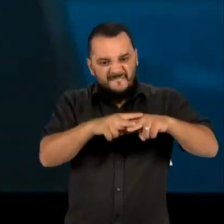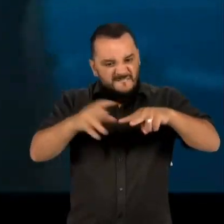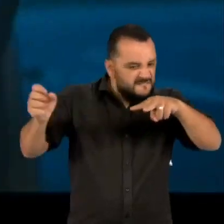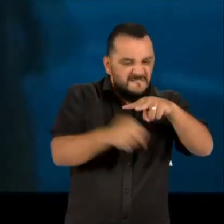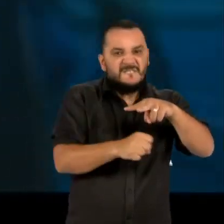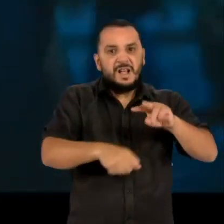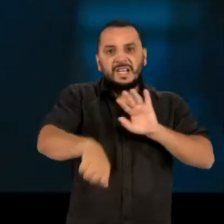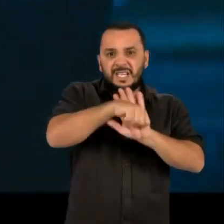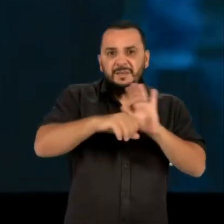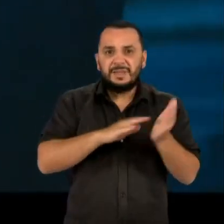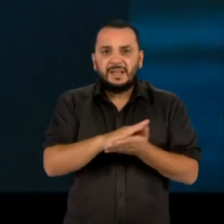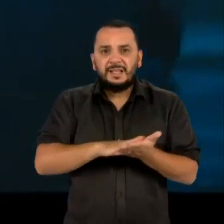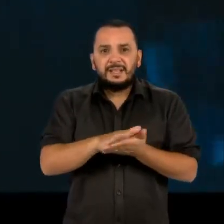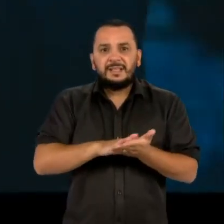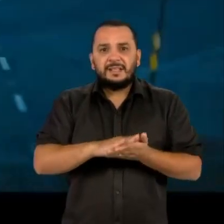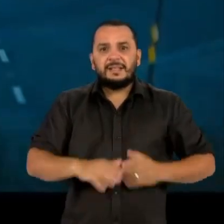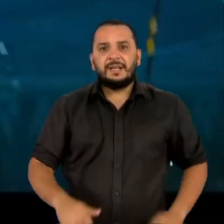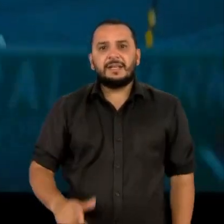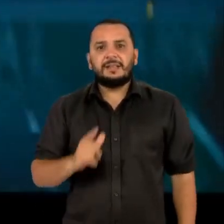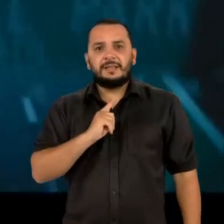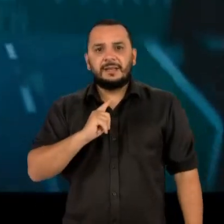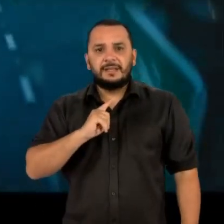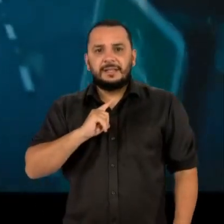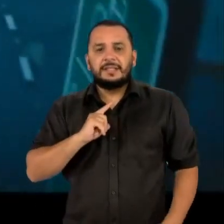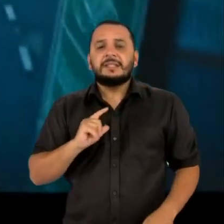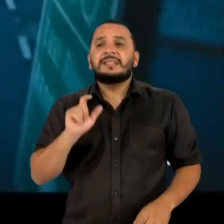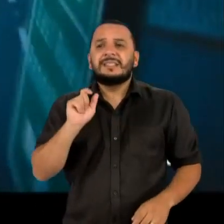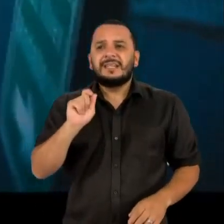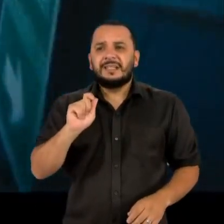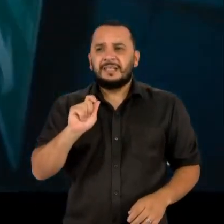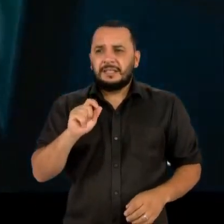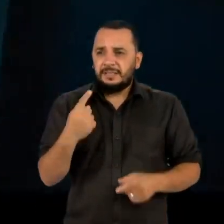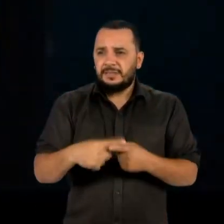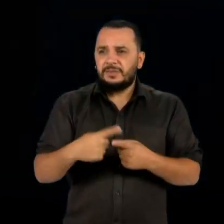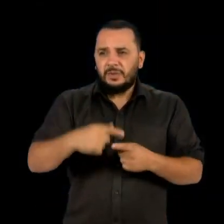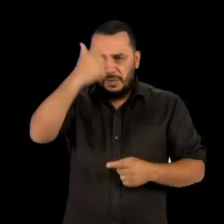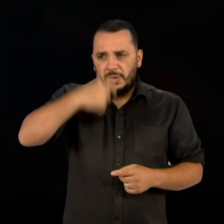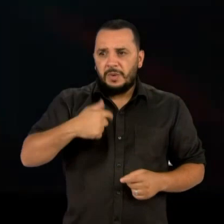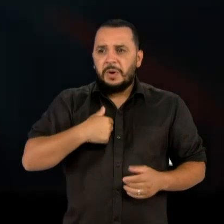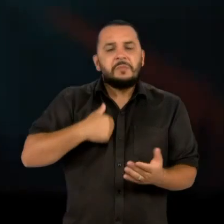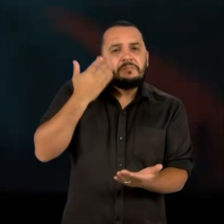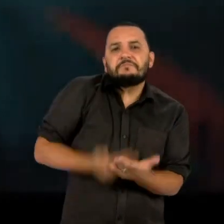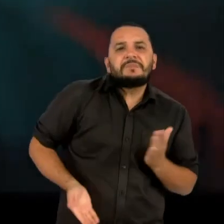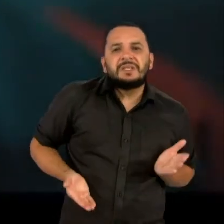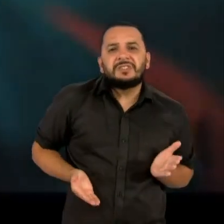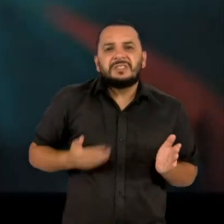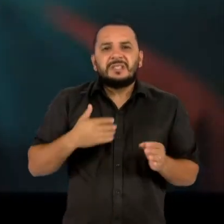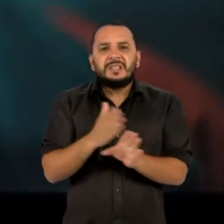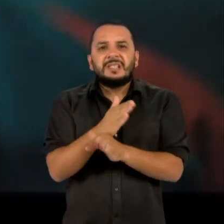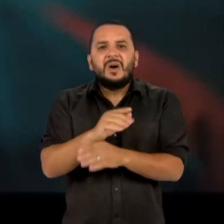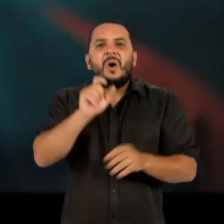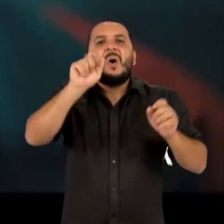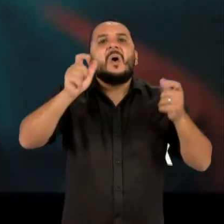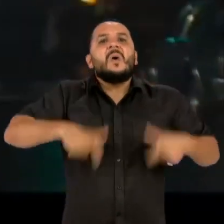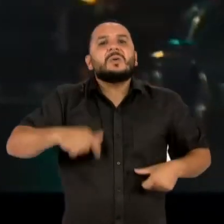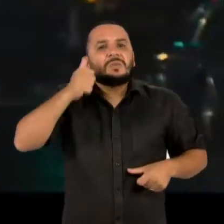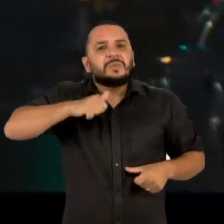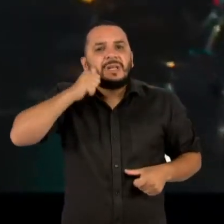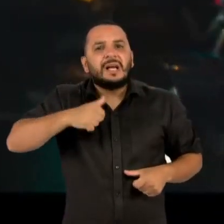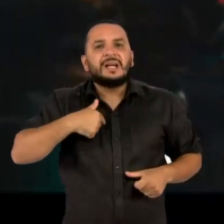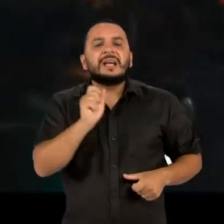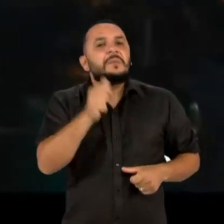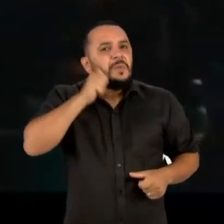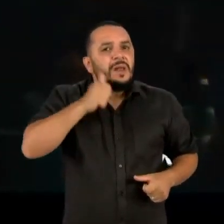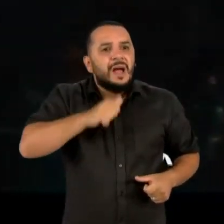willcox rainha as lojas mandi china online quando